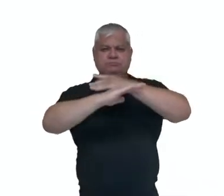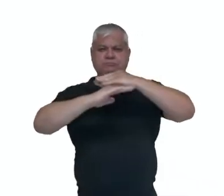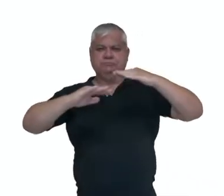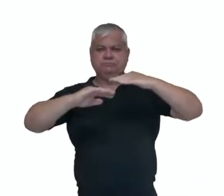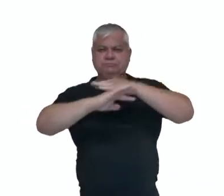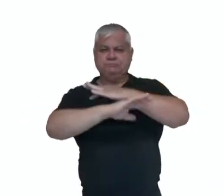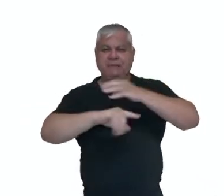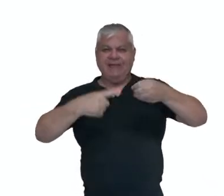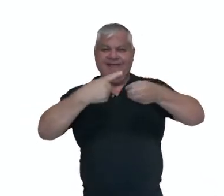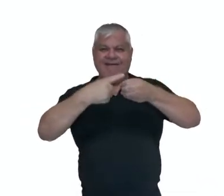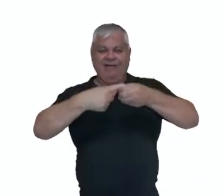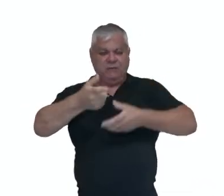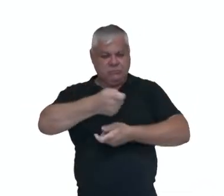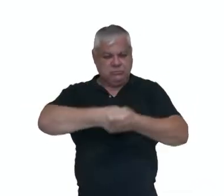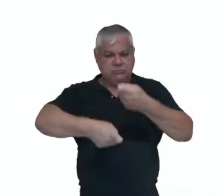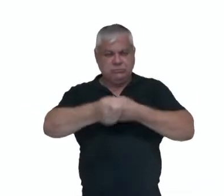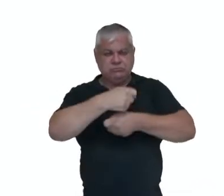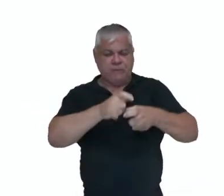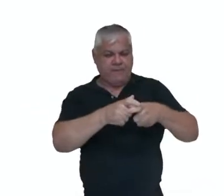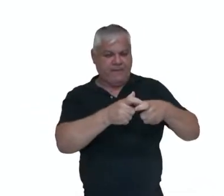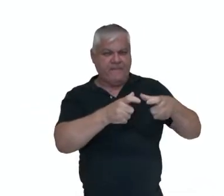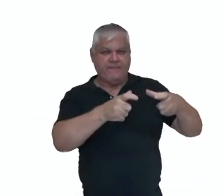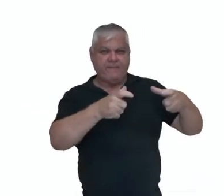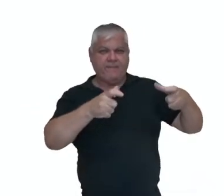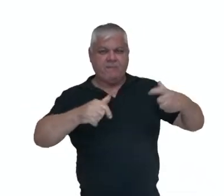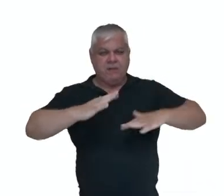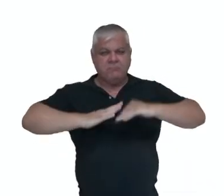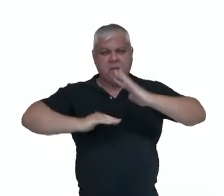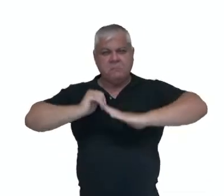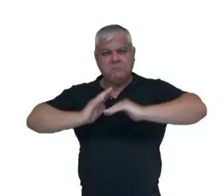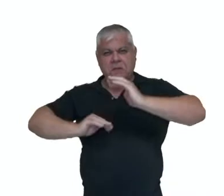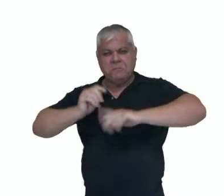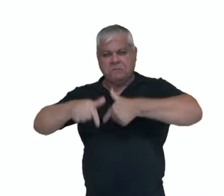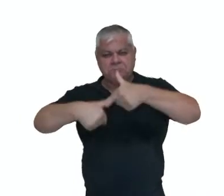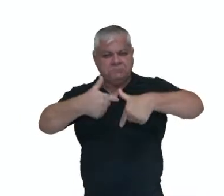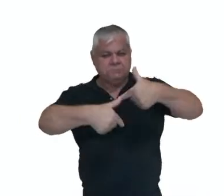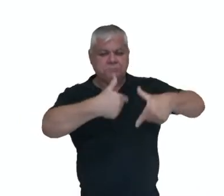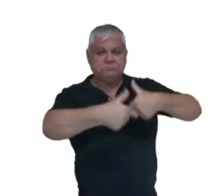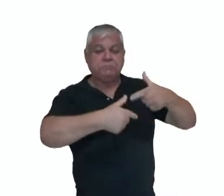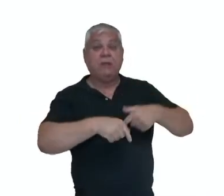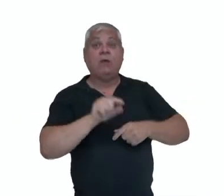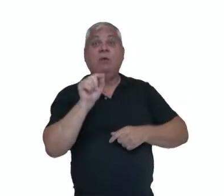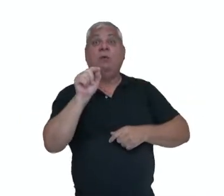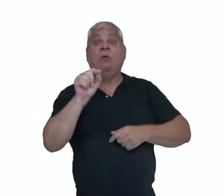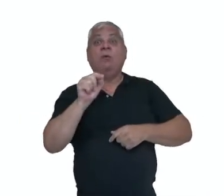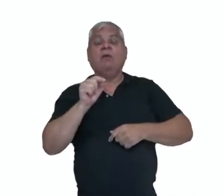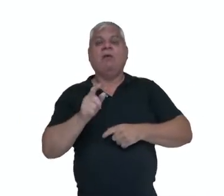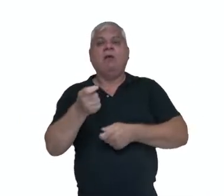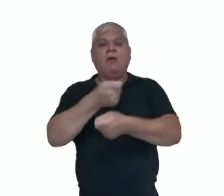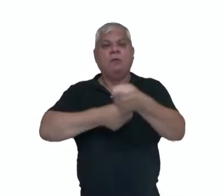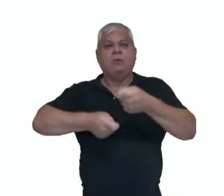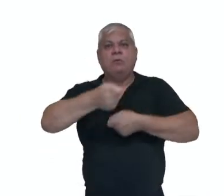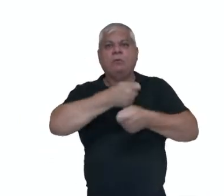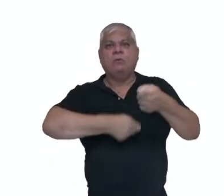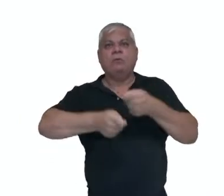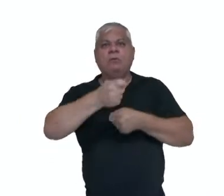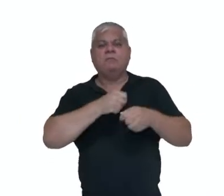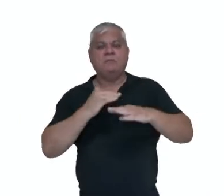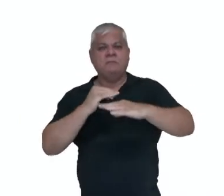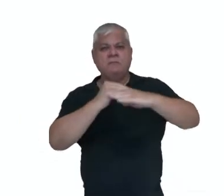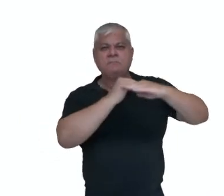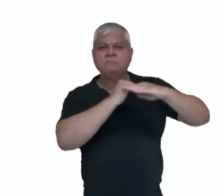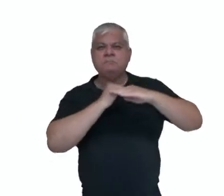aumento da vida comercial e da produção artesanal, a economia tornou-se mais igualitária e diminuindo a